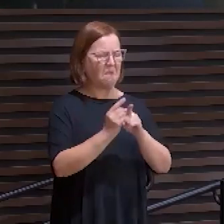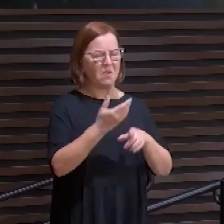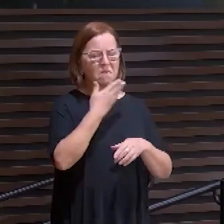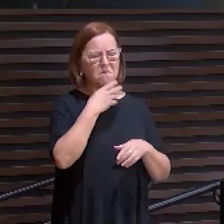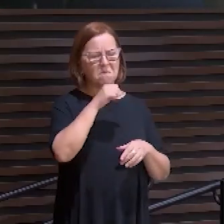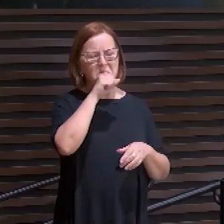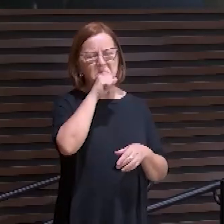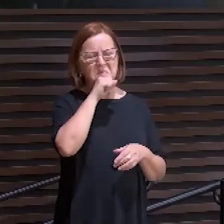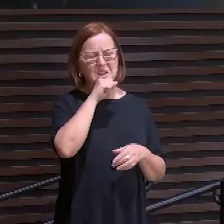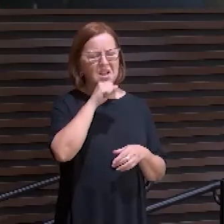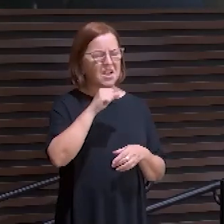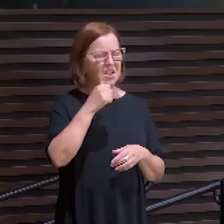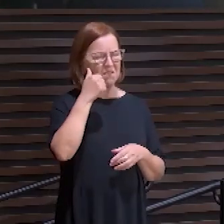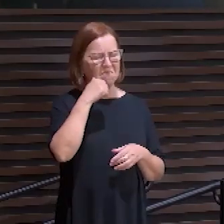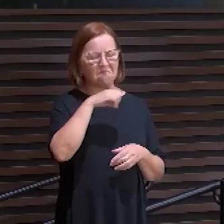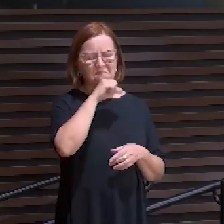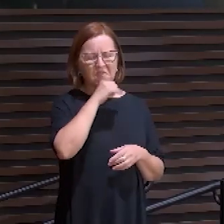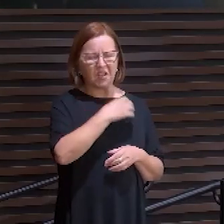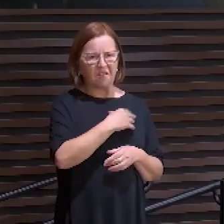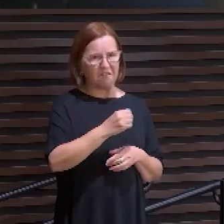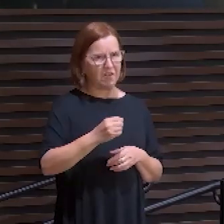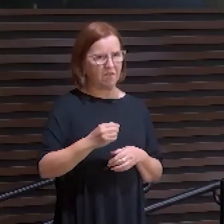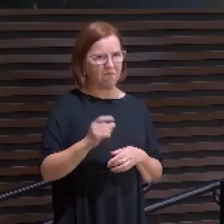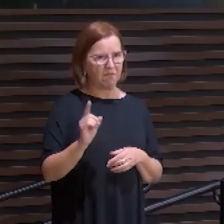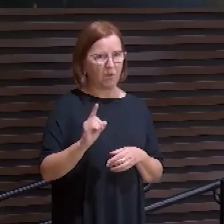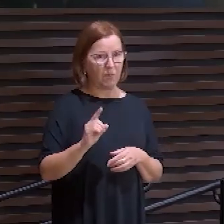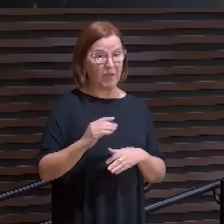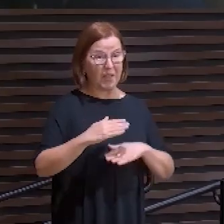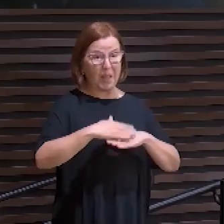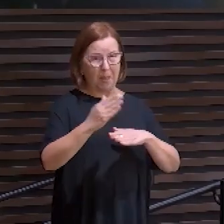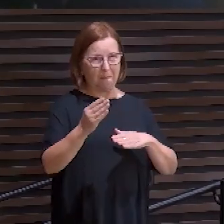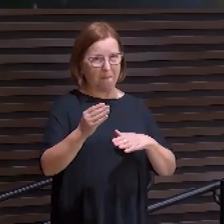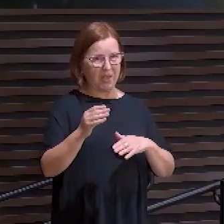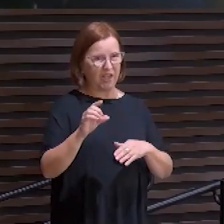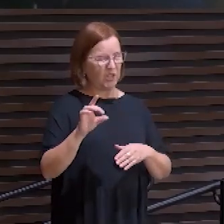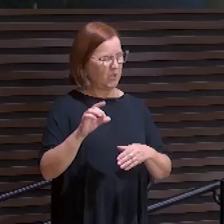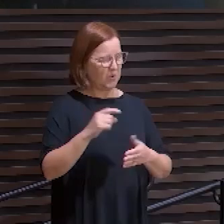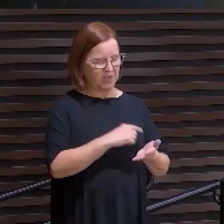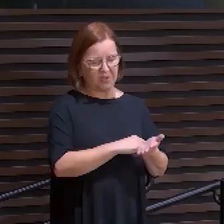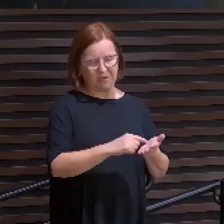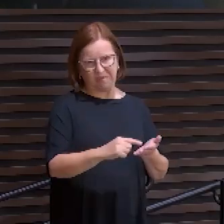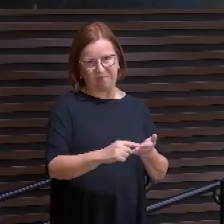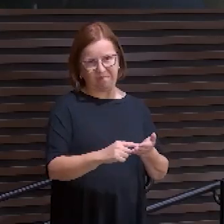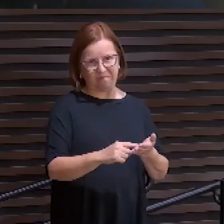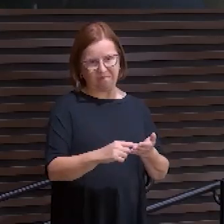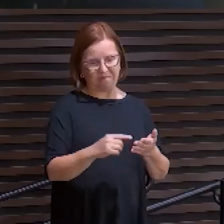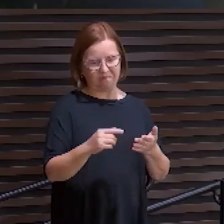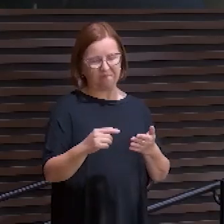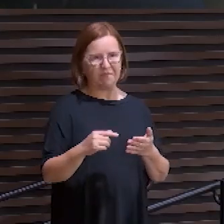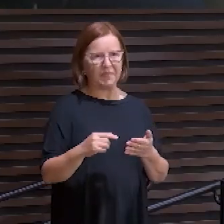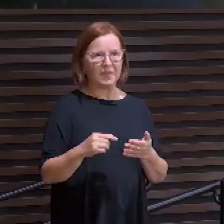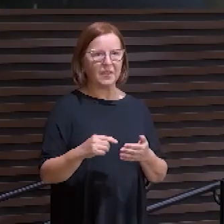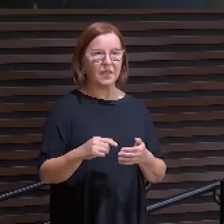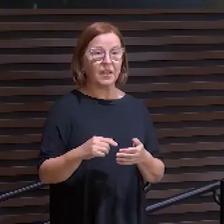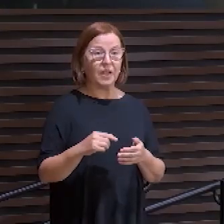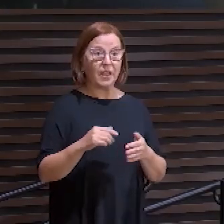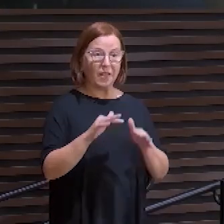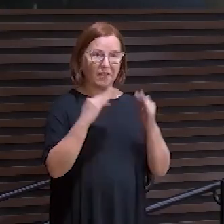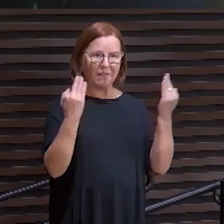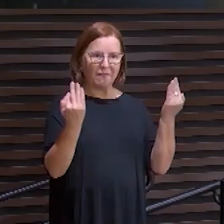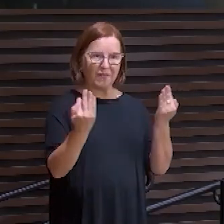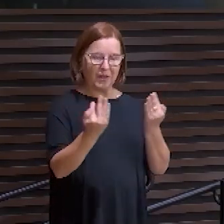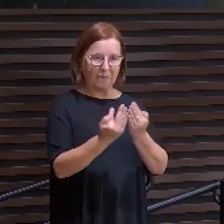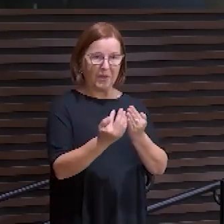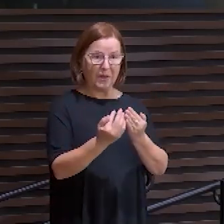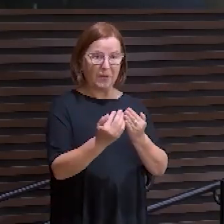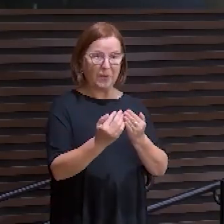lugar. É muito mais do que consanguinidade e laço de parentesco. Família é o conjunto de